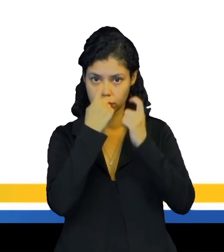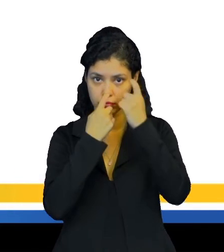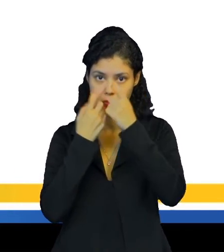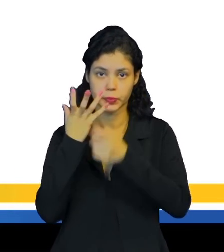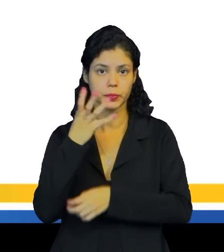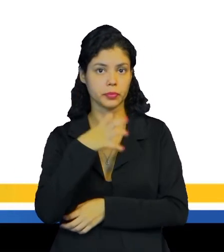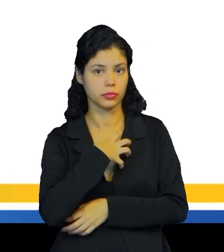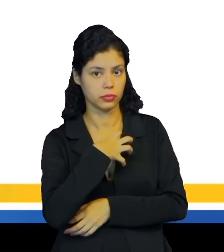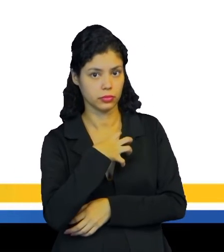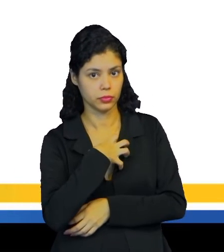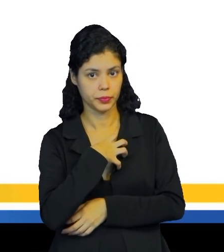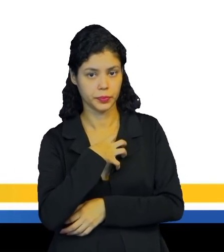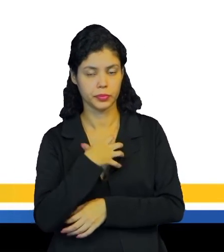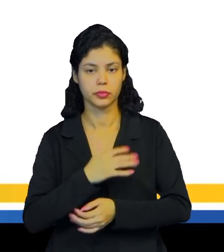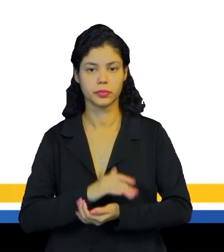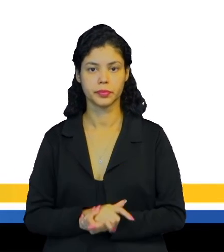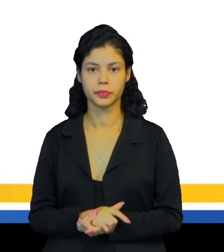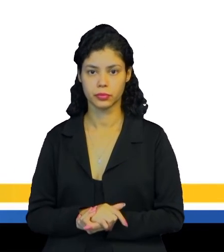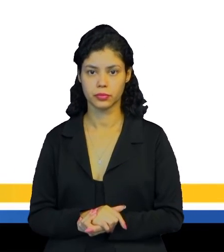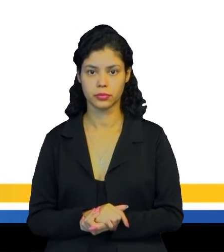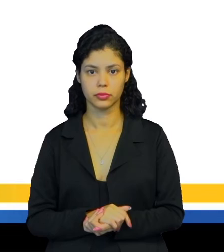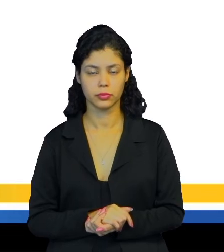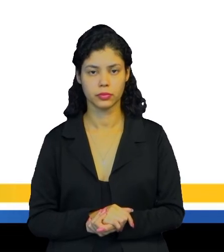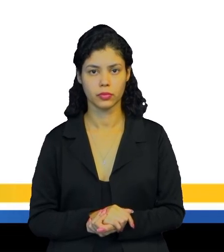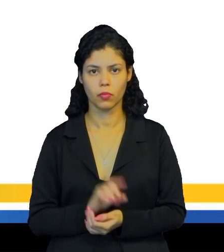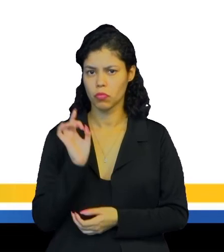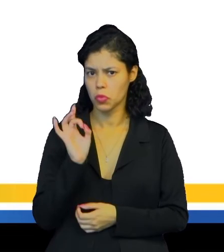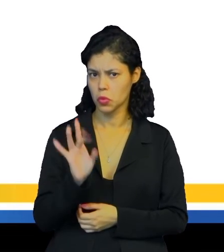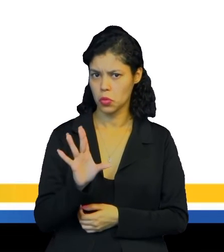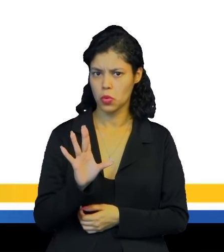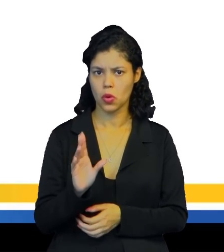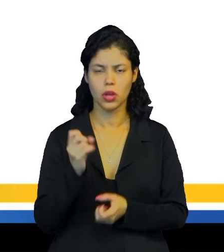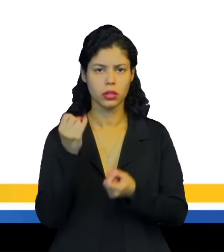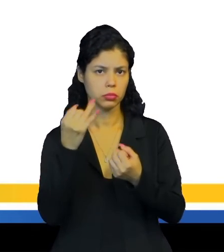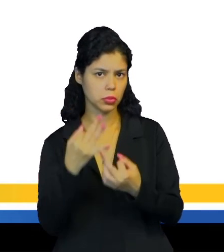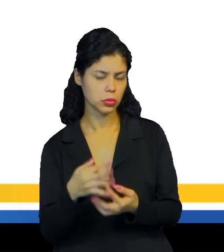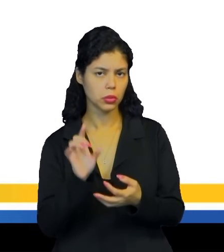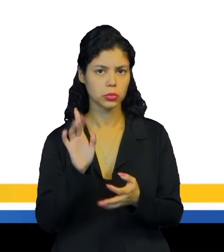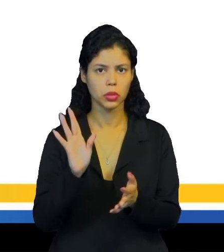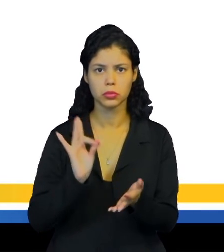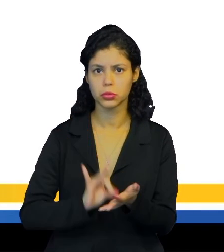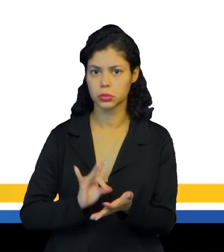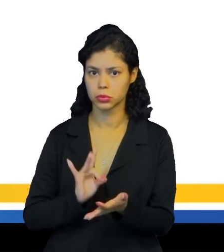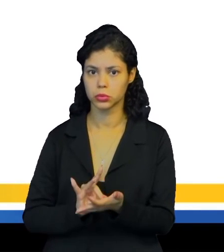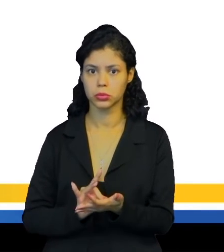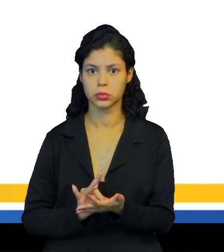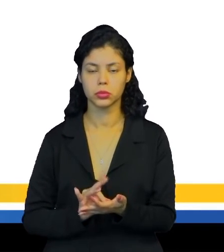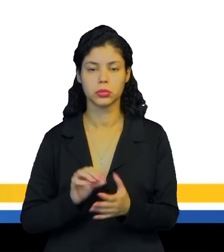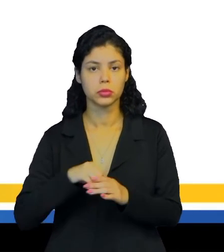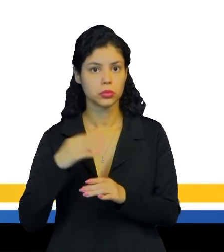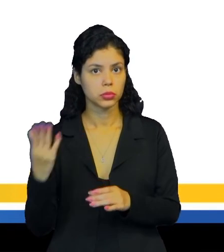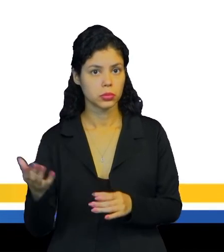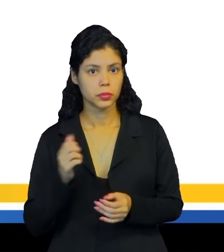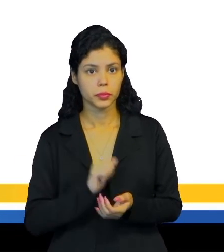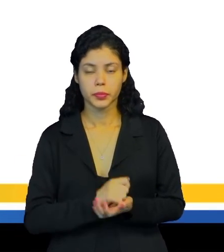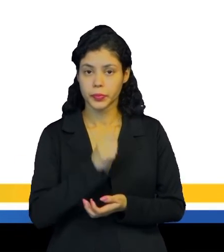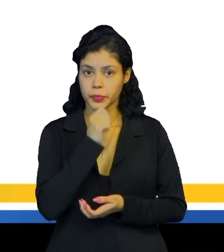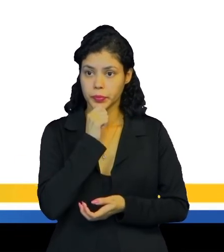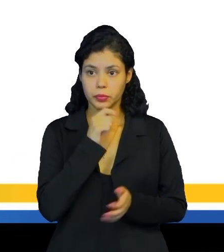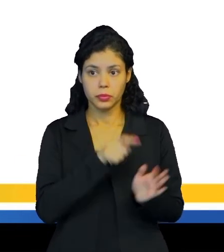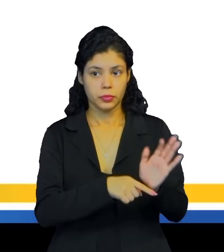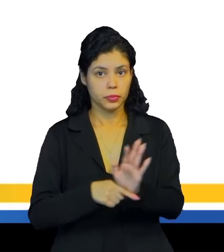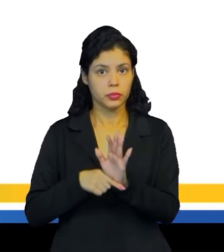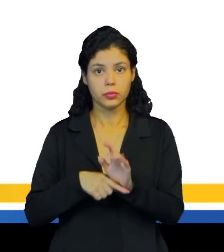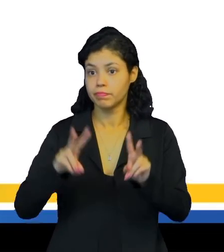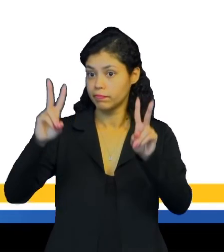o sentimento, tá, galera? Ao invés de apenas retratar a sua realidade externa, exibindo ainda